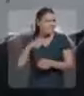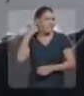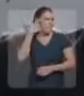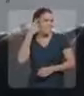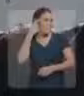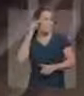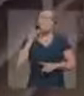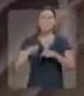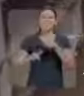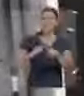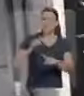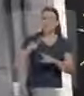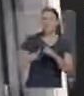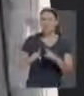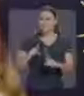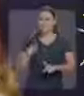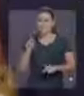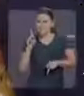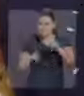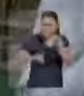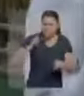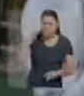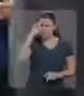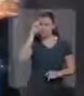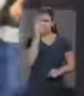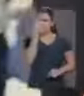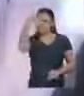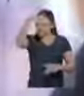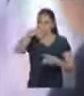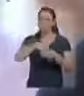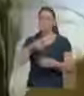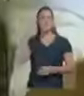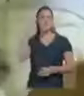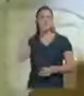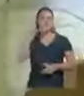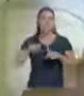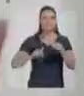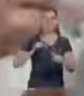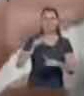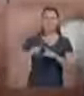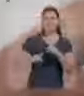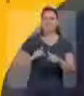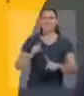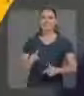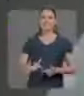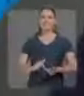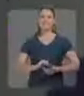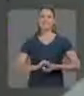russo balançou, o João trabalhador. Muita gente já mudou, pro João trabalhador.